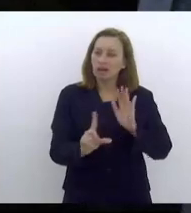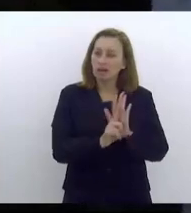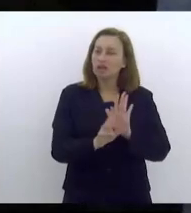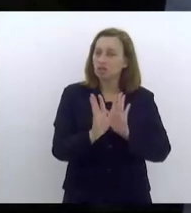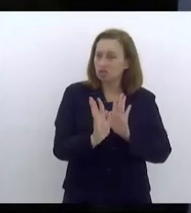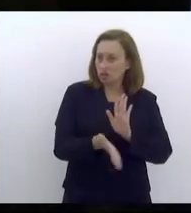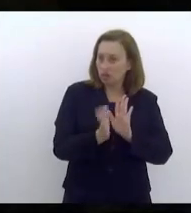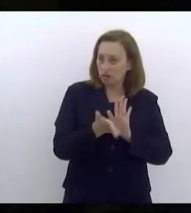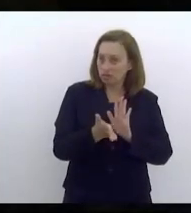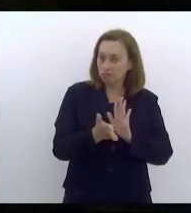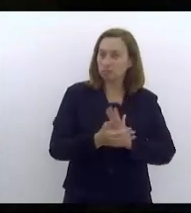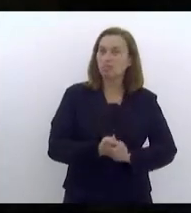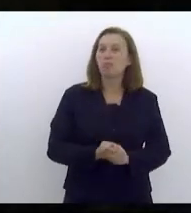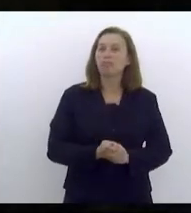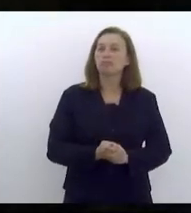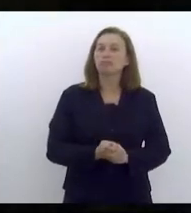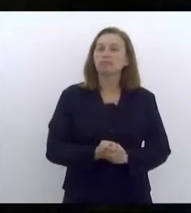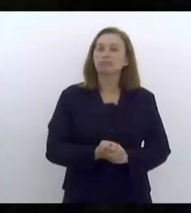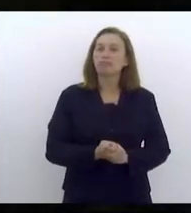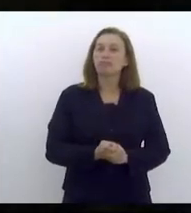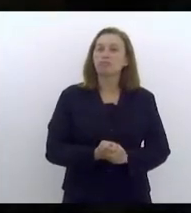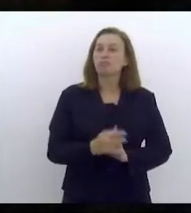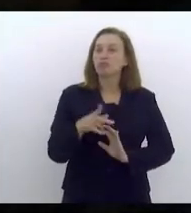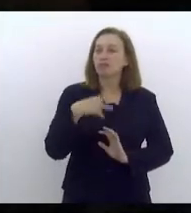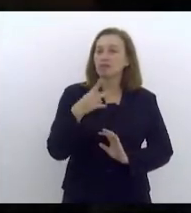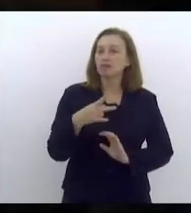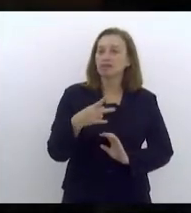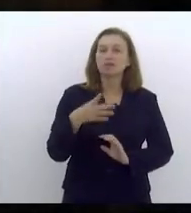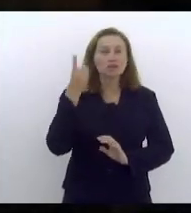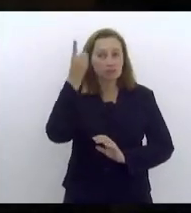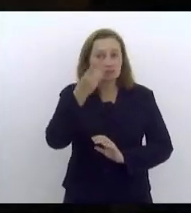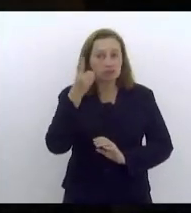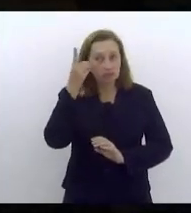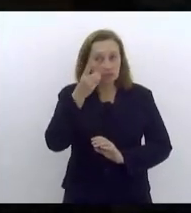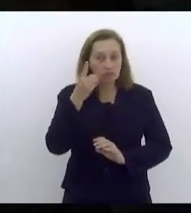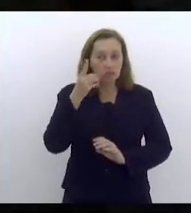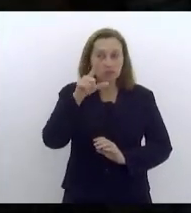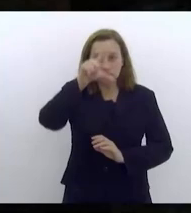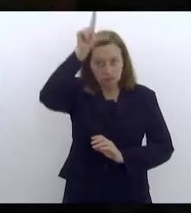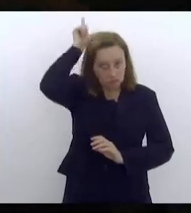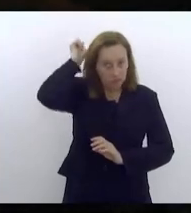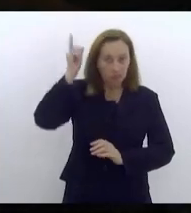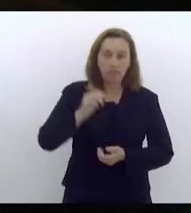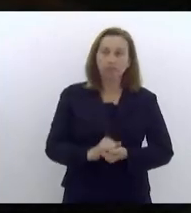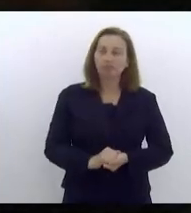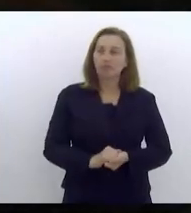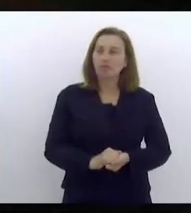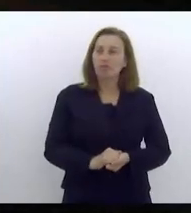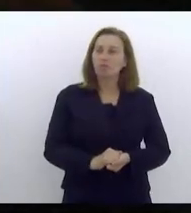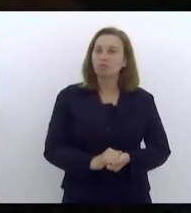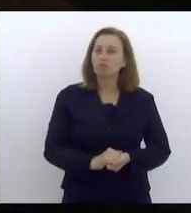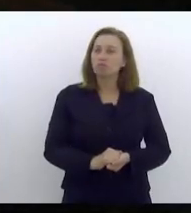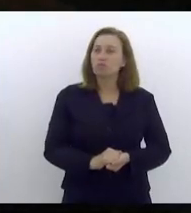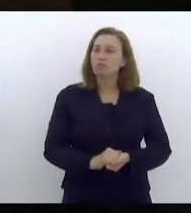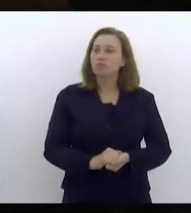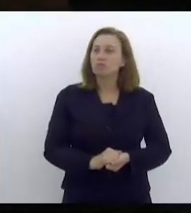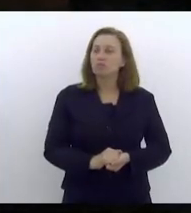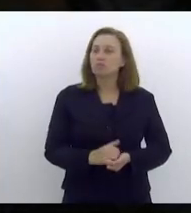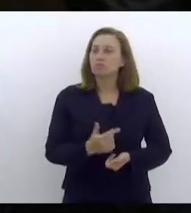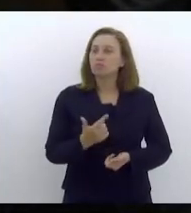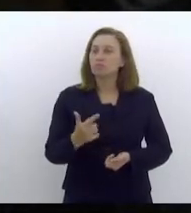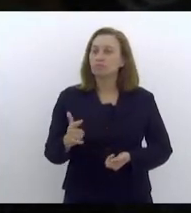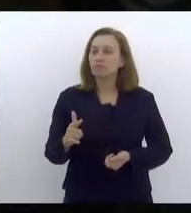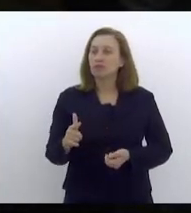e essa que é como corroborando aqui com a fala do deputado Luiz Paulo, se não existisse a